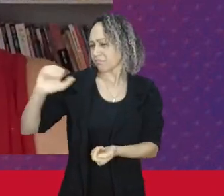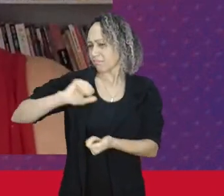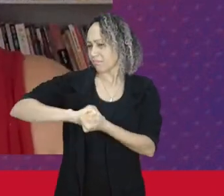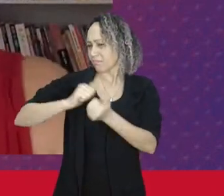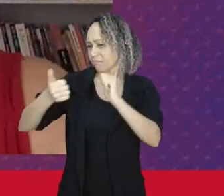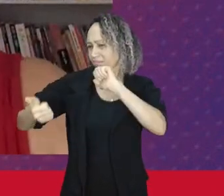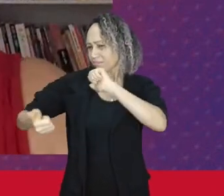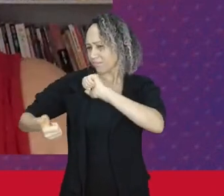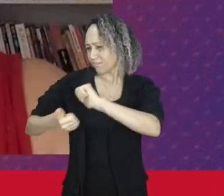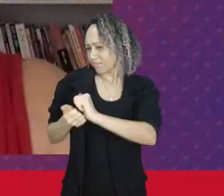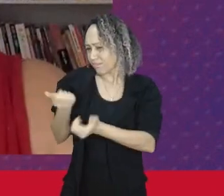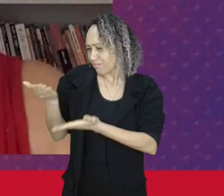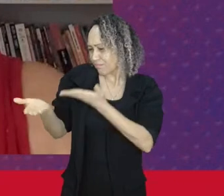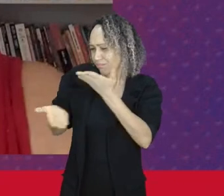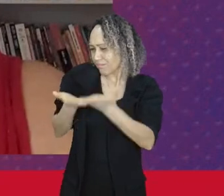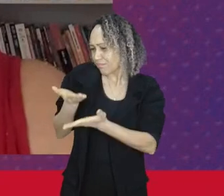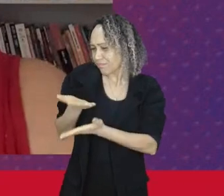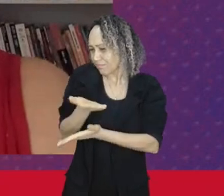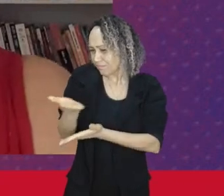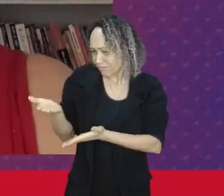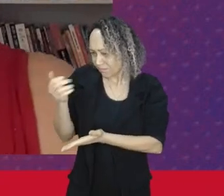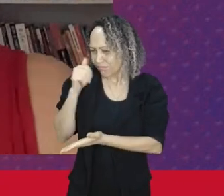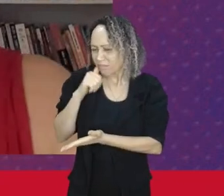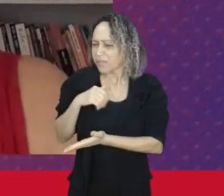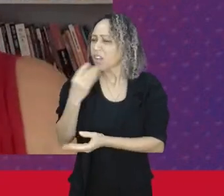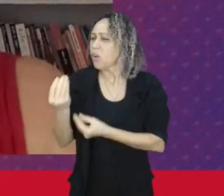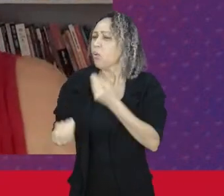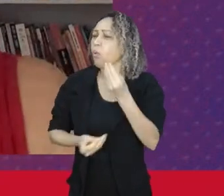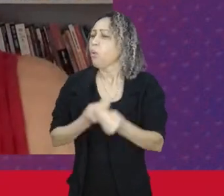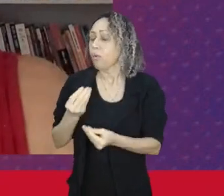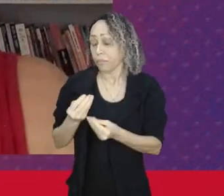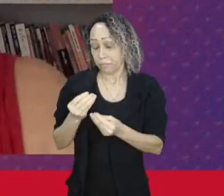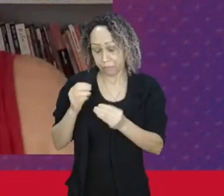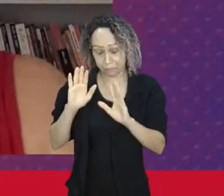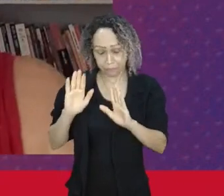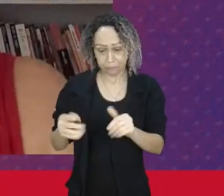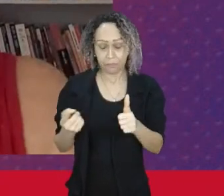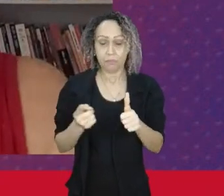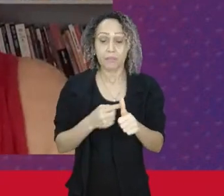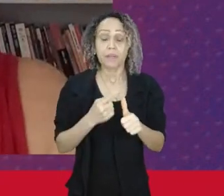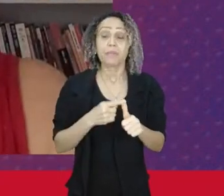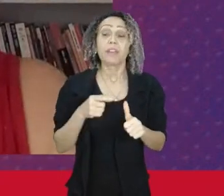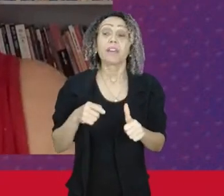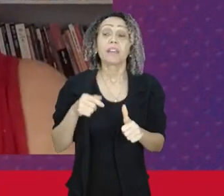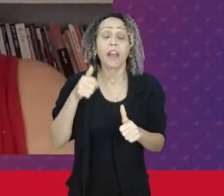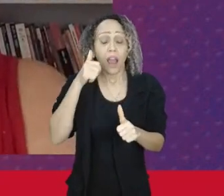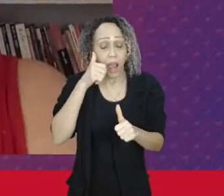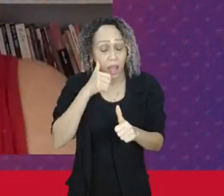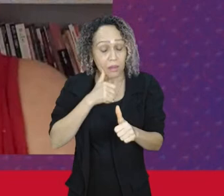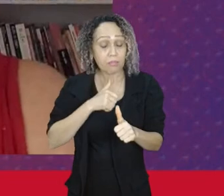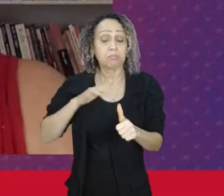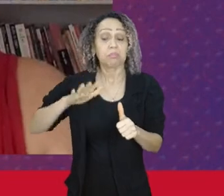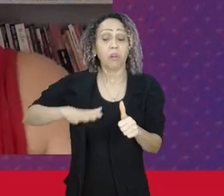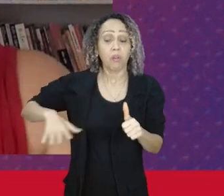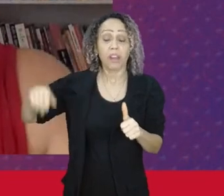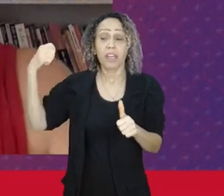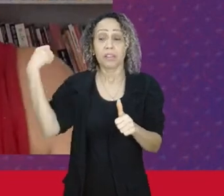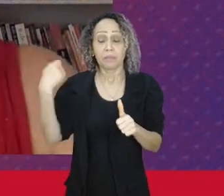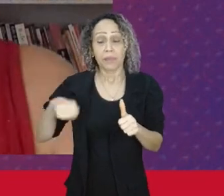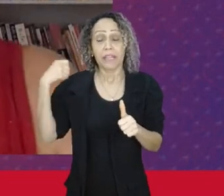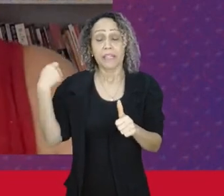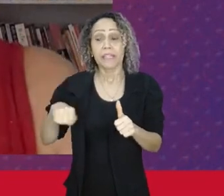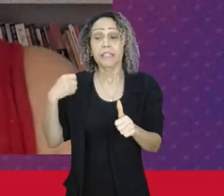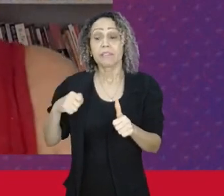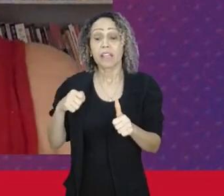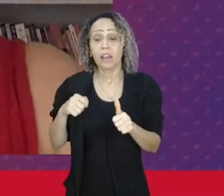mulheres? Primeiro, a gente precisa que as mulheres participem de todos os aspectos da construção